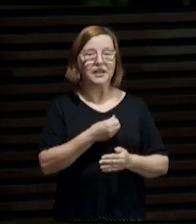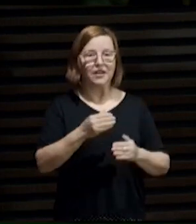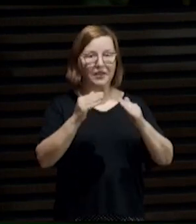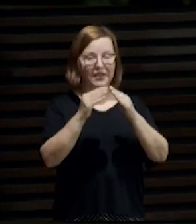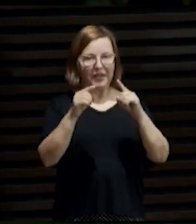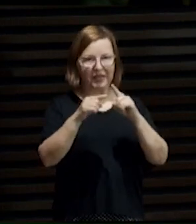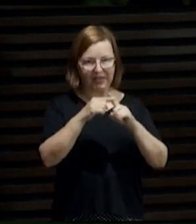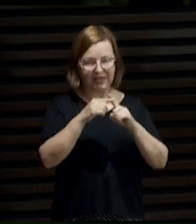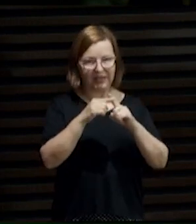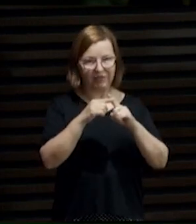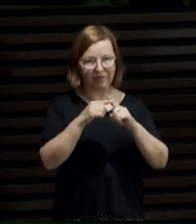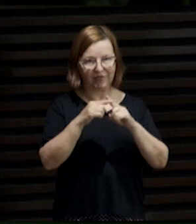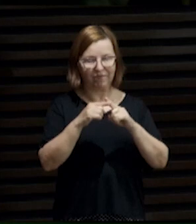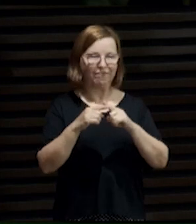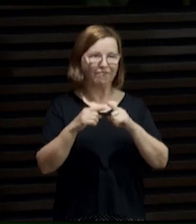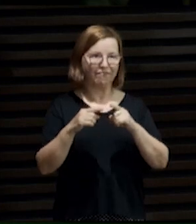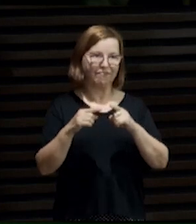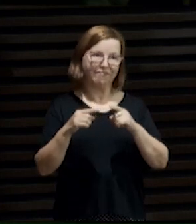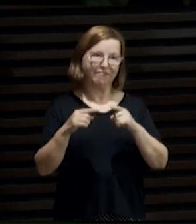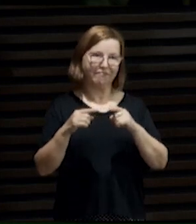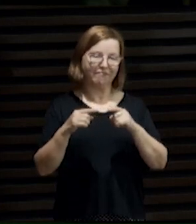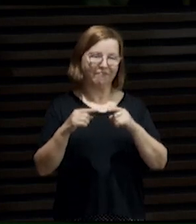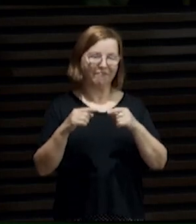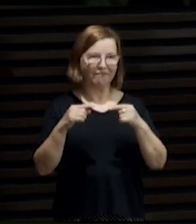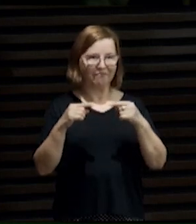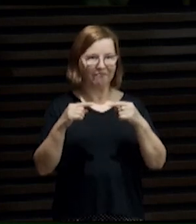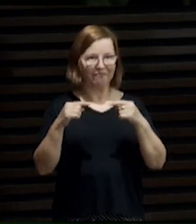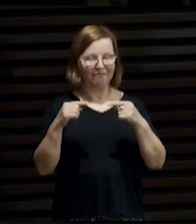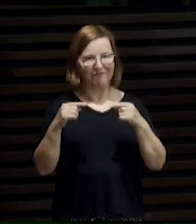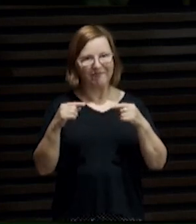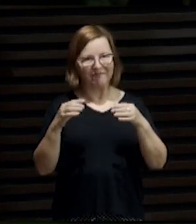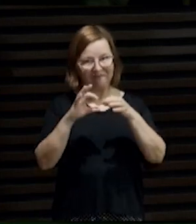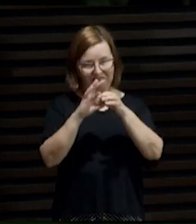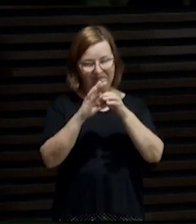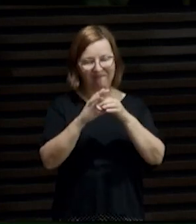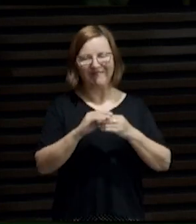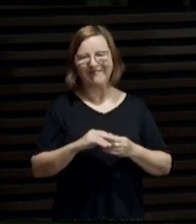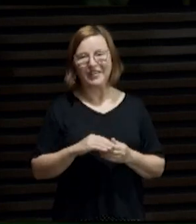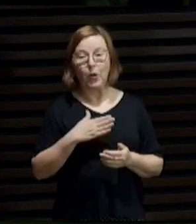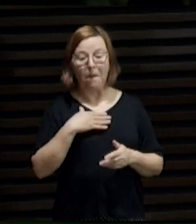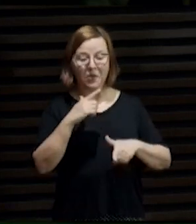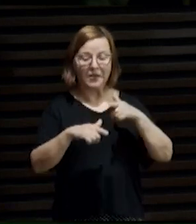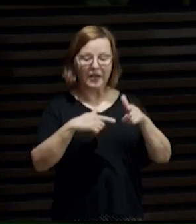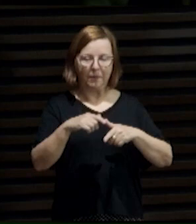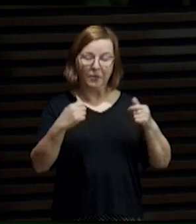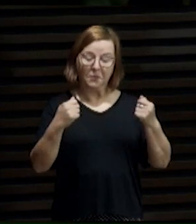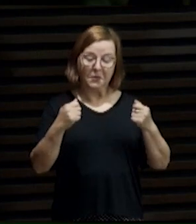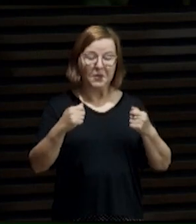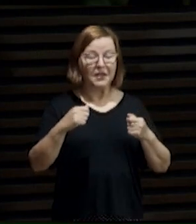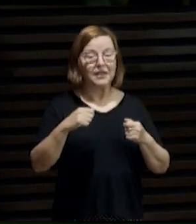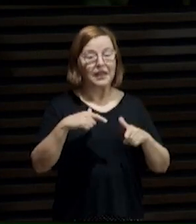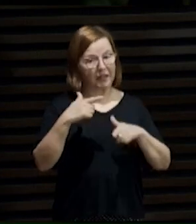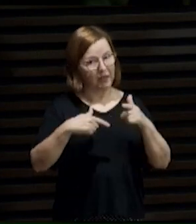O meu trabalho para prover a minha casa tem que ser um trabalho santo. E trabalhos santos não